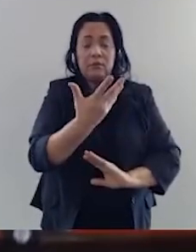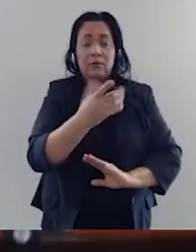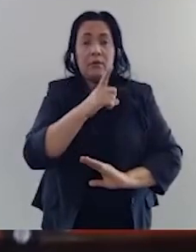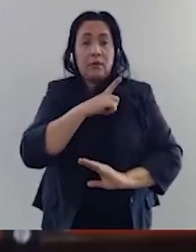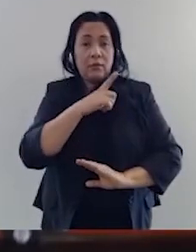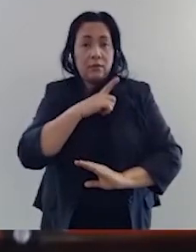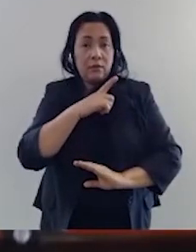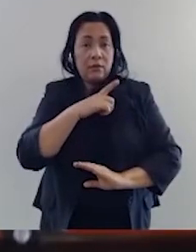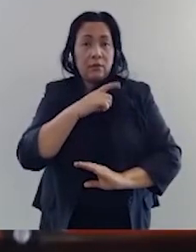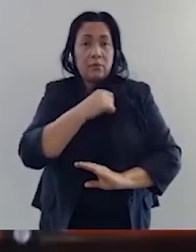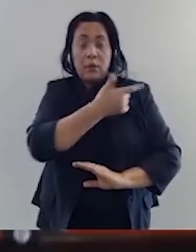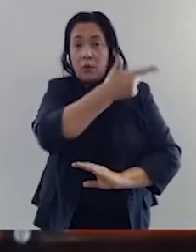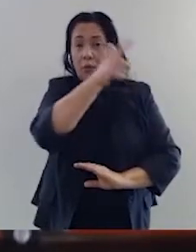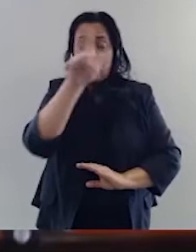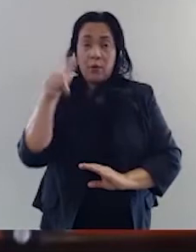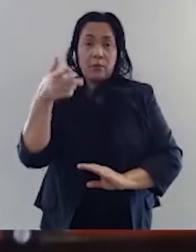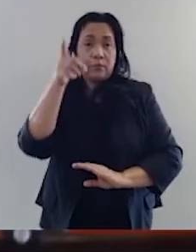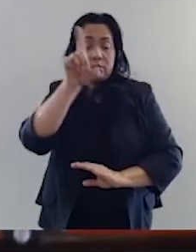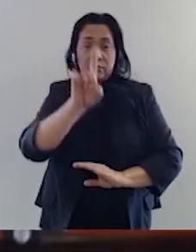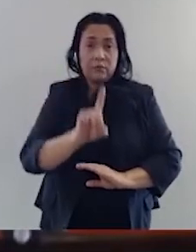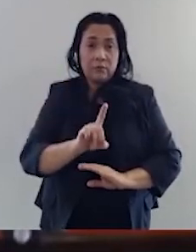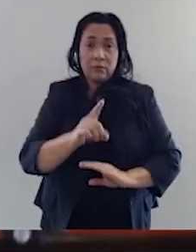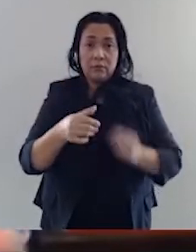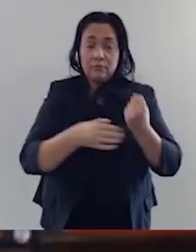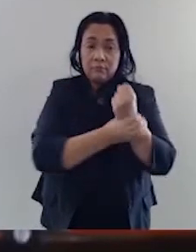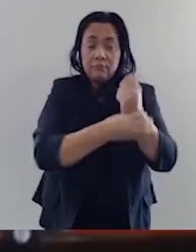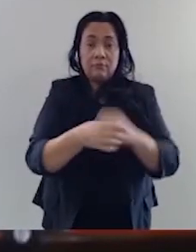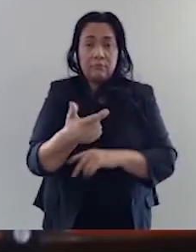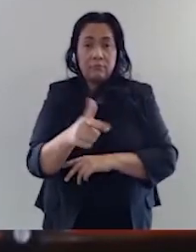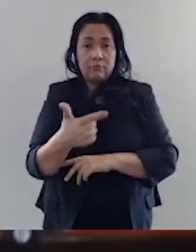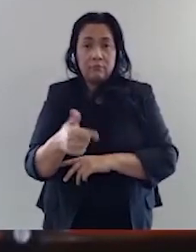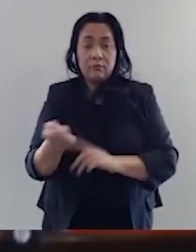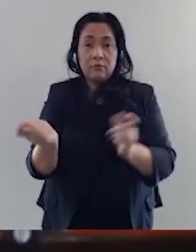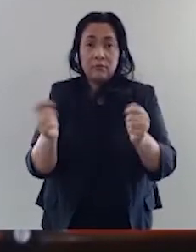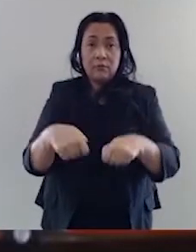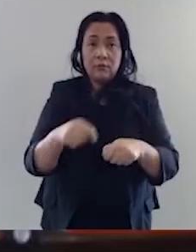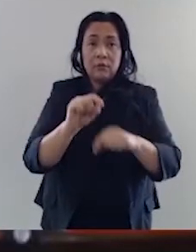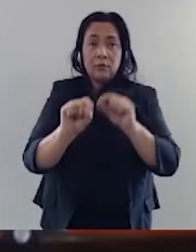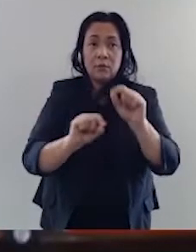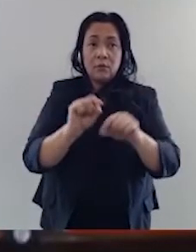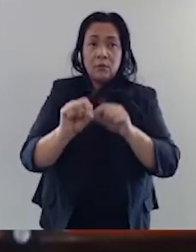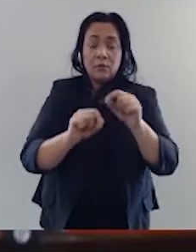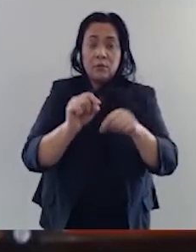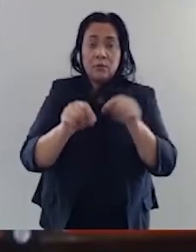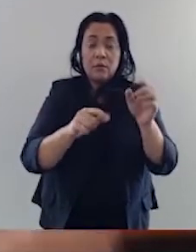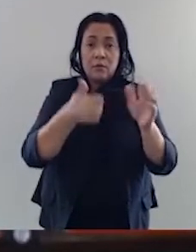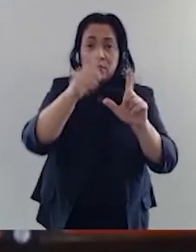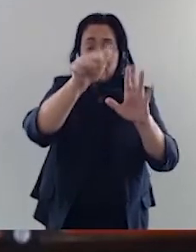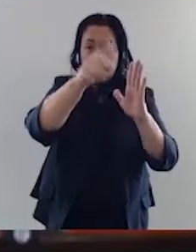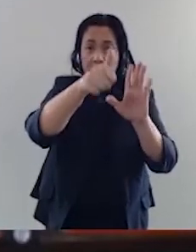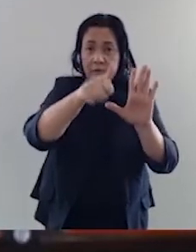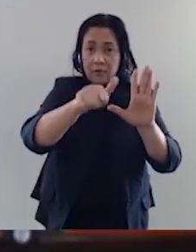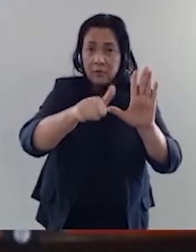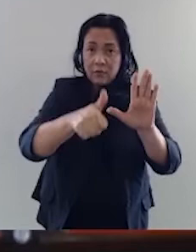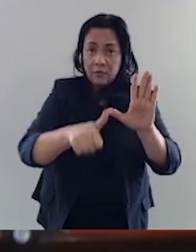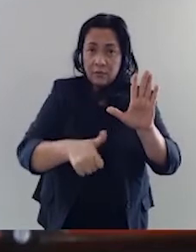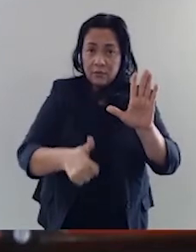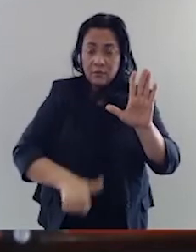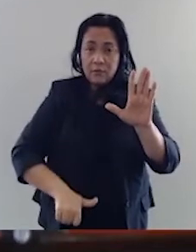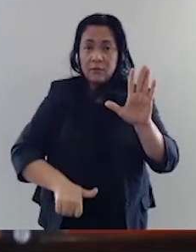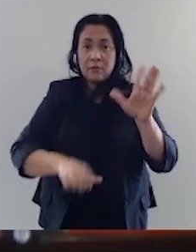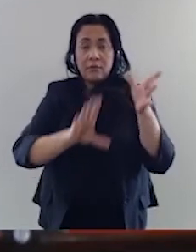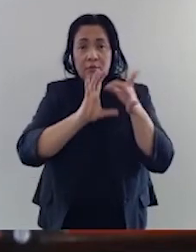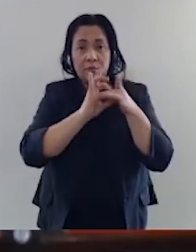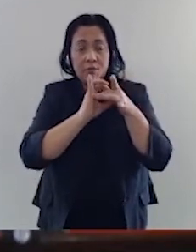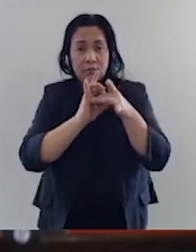preceito fundamental, que possibilitou não apenas o exame da compatibilidade de atos praticados